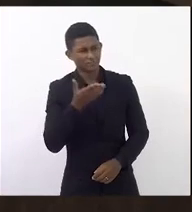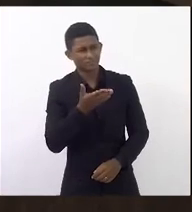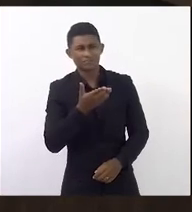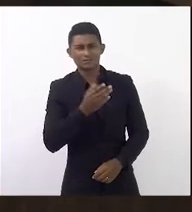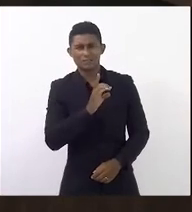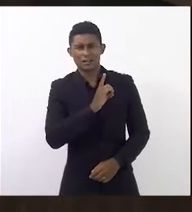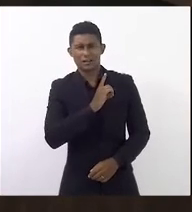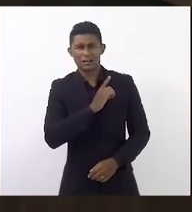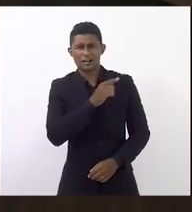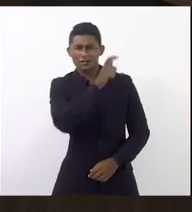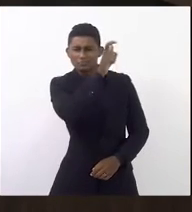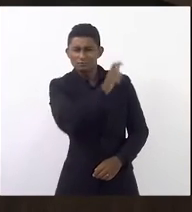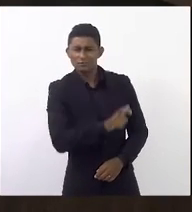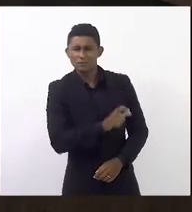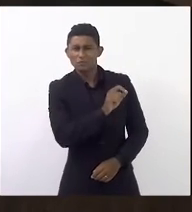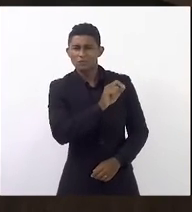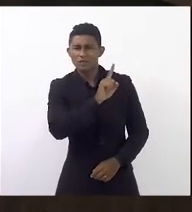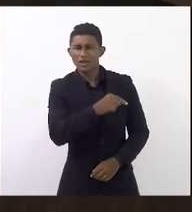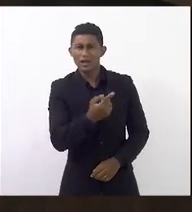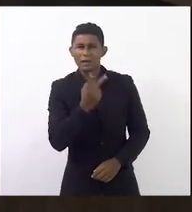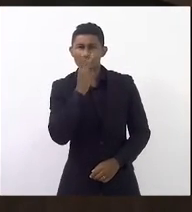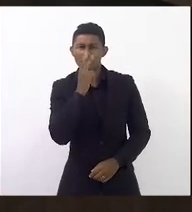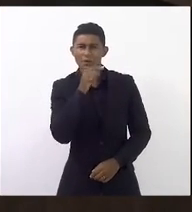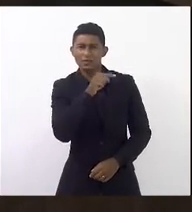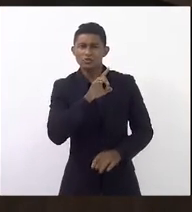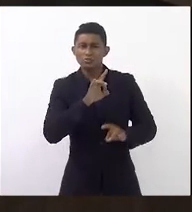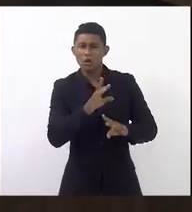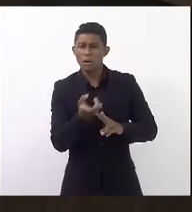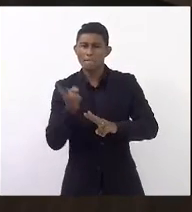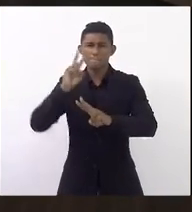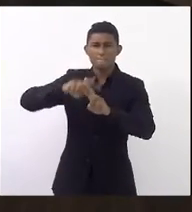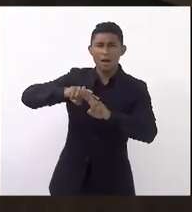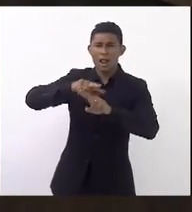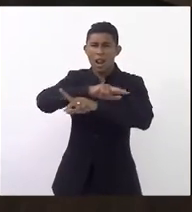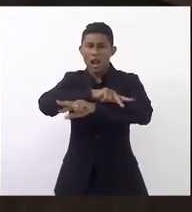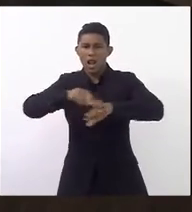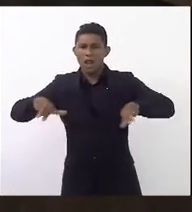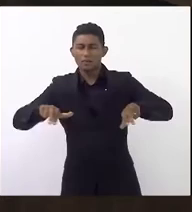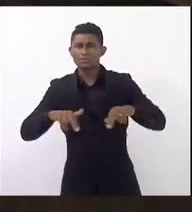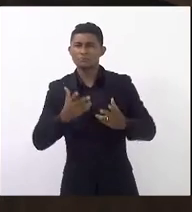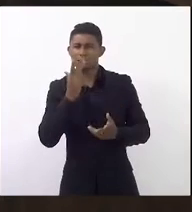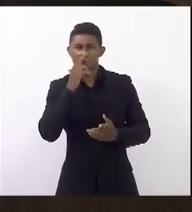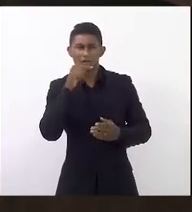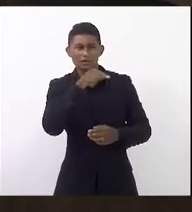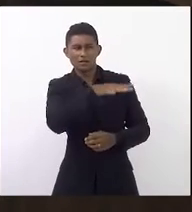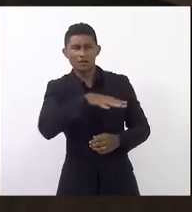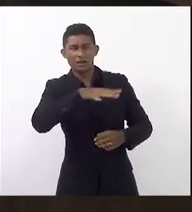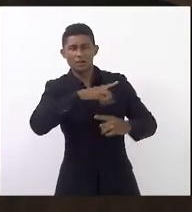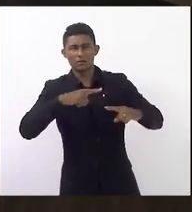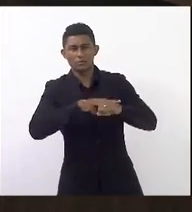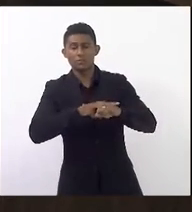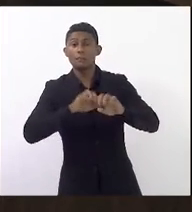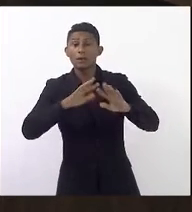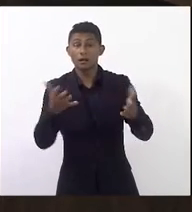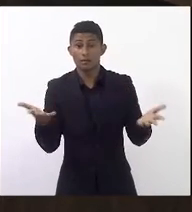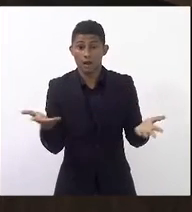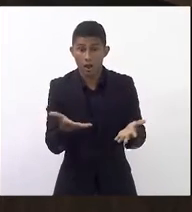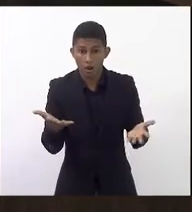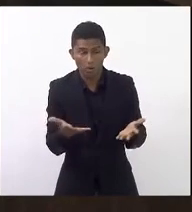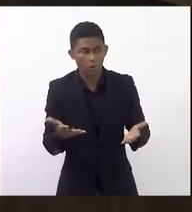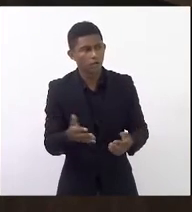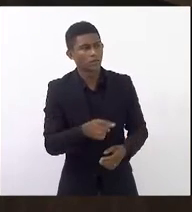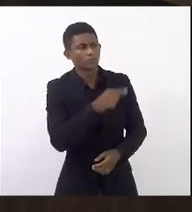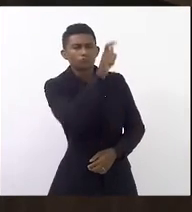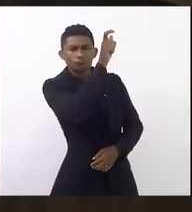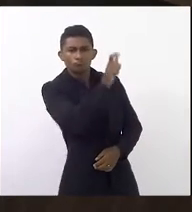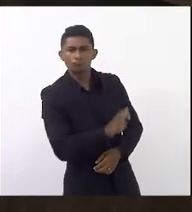era para prender hidrômetro ladrão, né? Porque não tem muito a ver com a área. Dessa vez o indicado